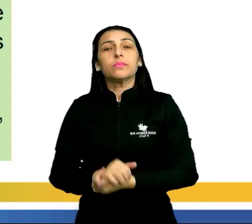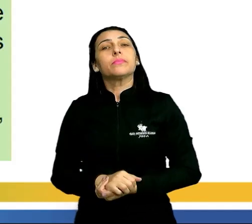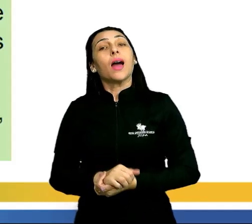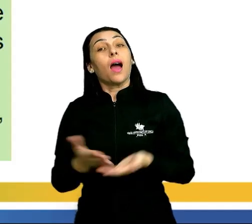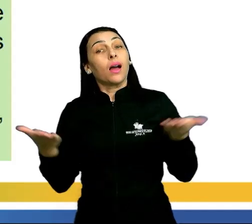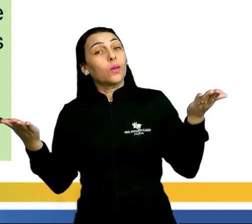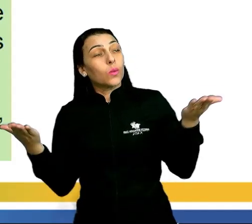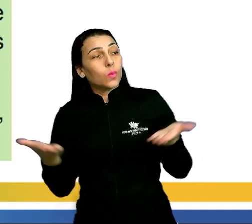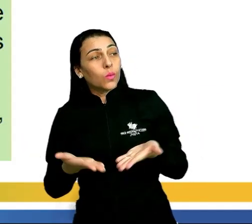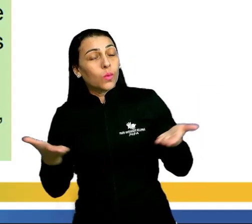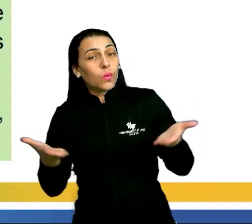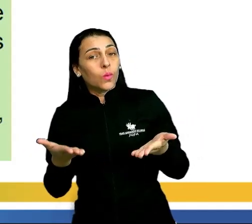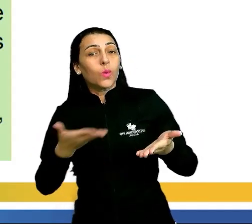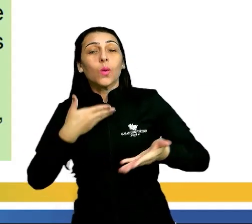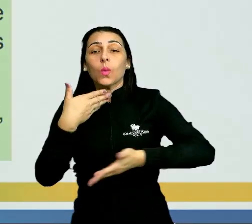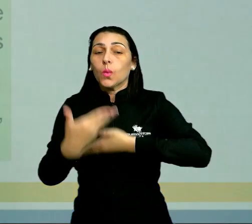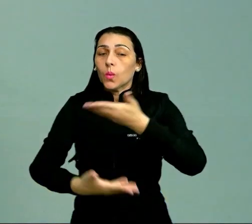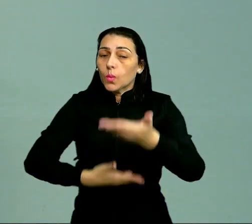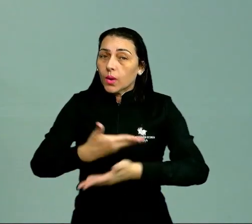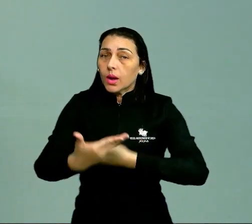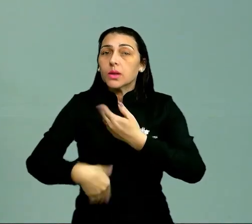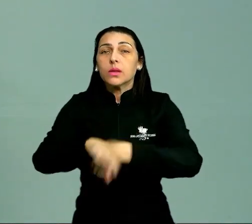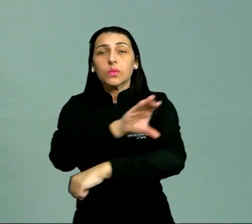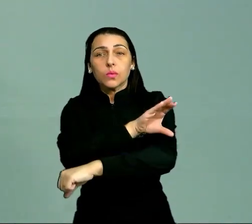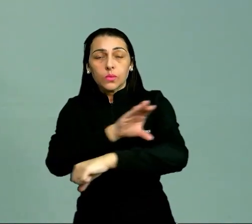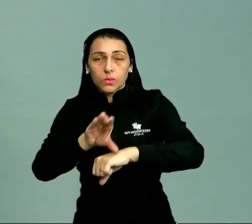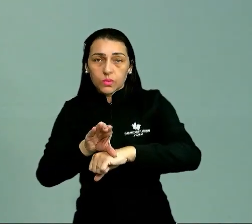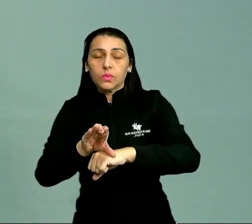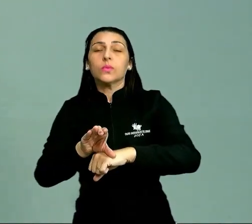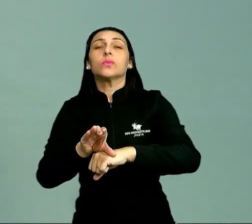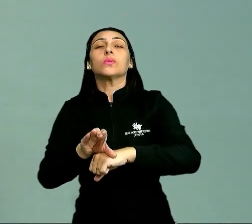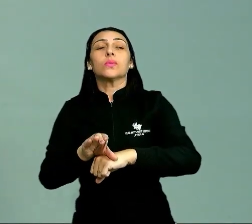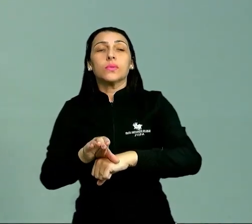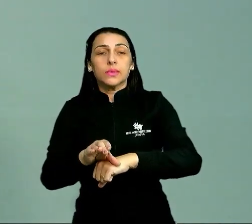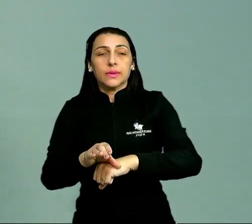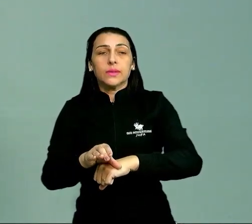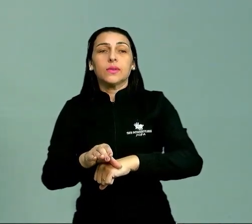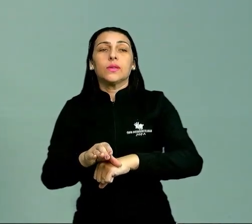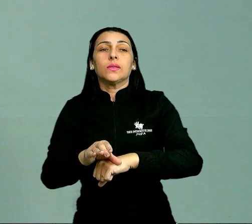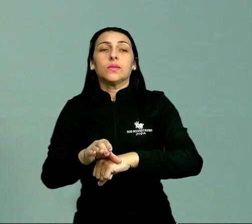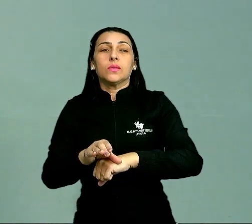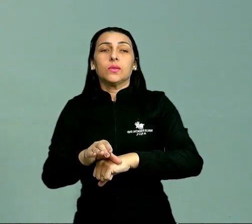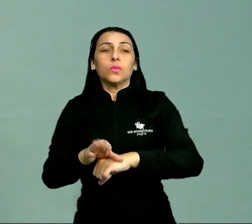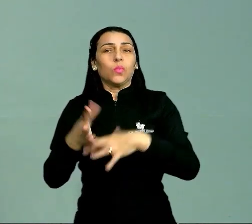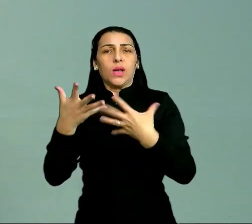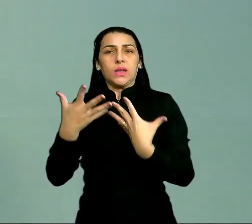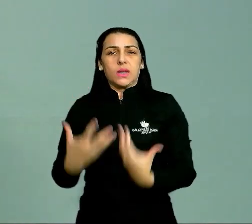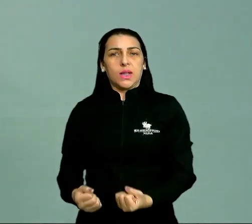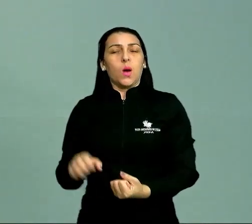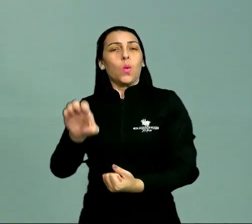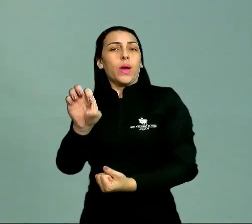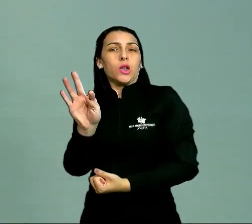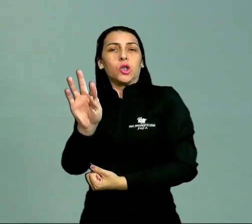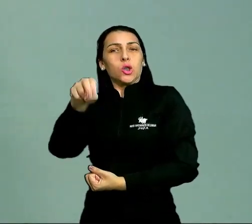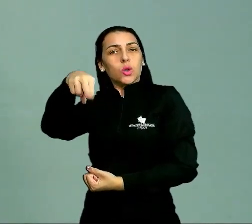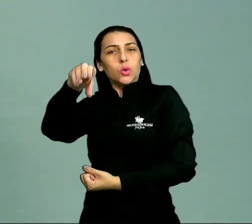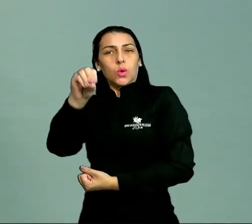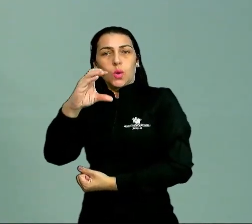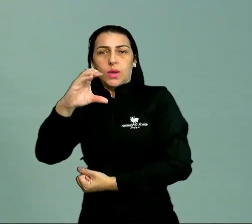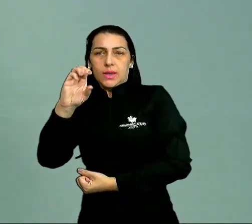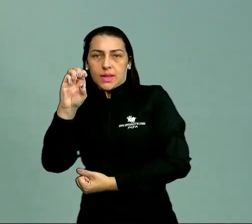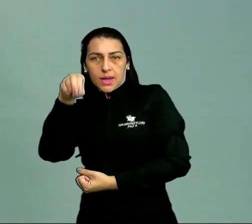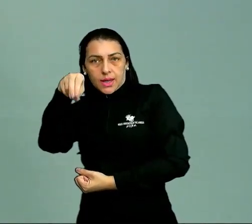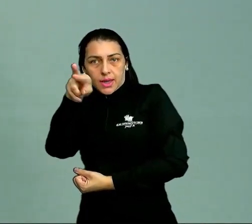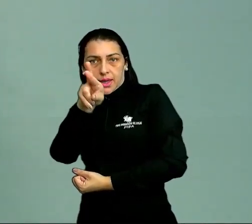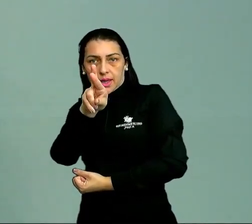Bom, agora, o relativismo cultural é alguma coisa que vai se opor ao etnocentrismo negativo.